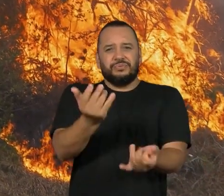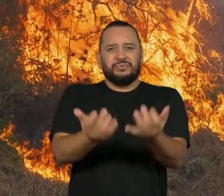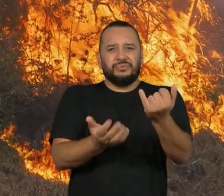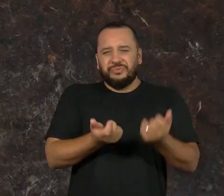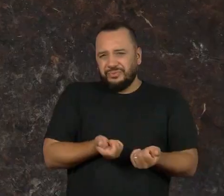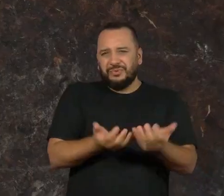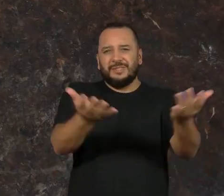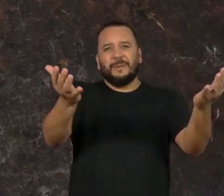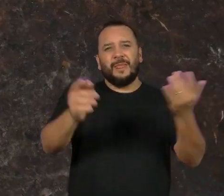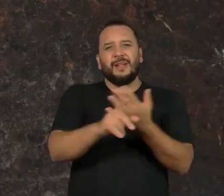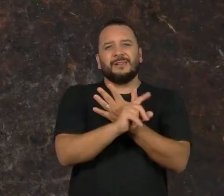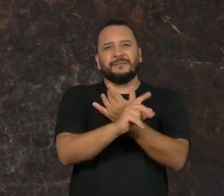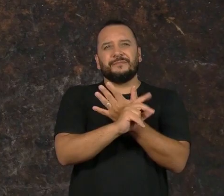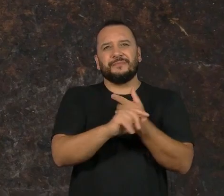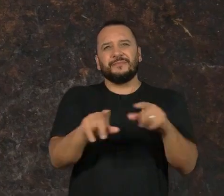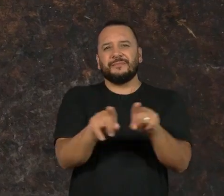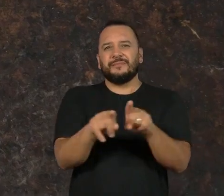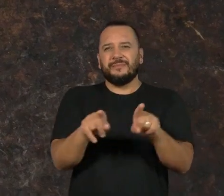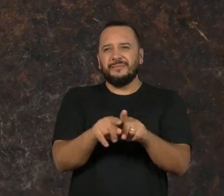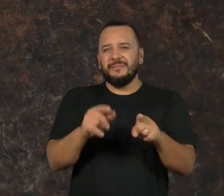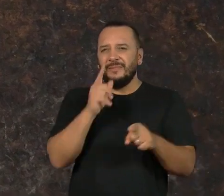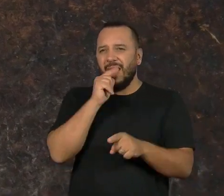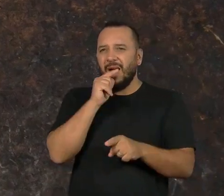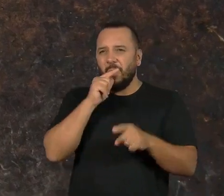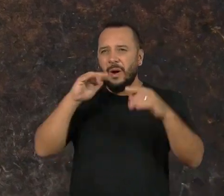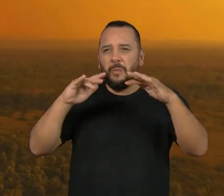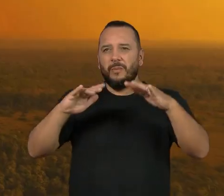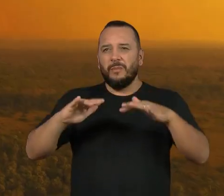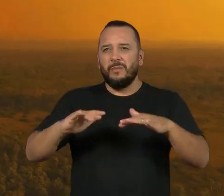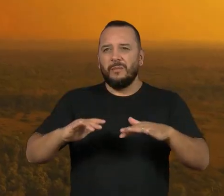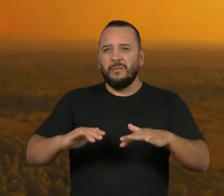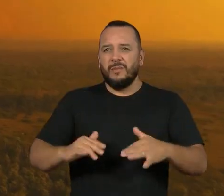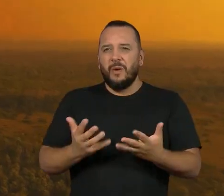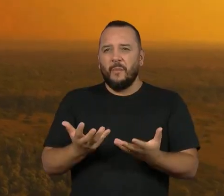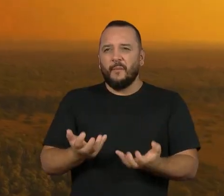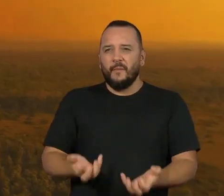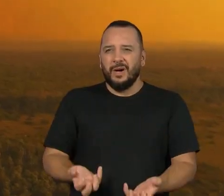Pantanal e a seca severa que atinge o bioma.